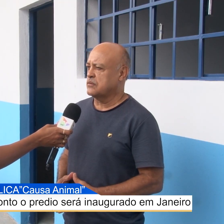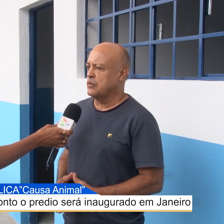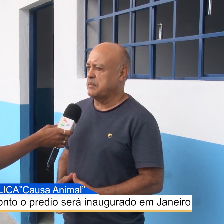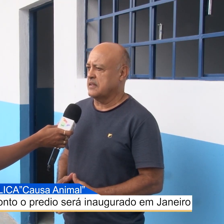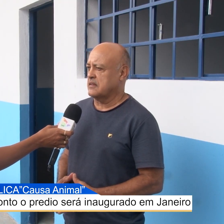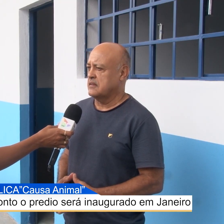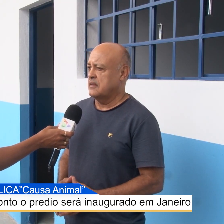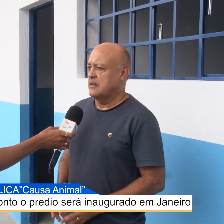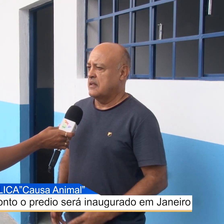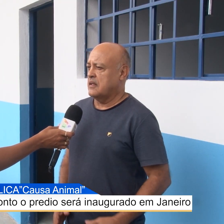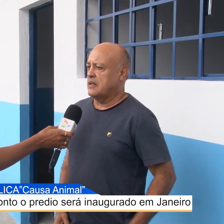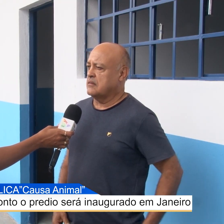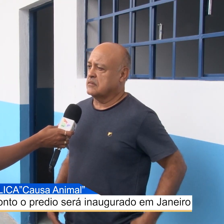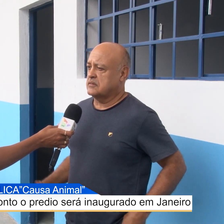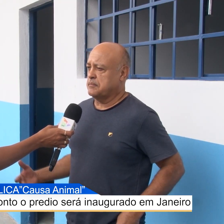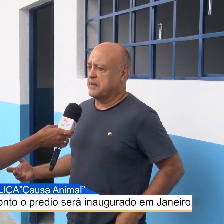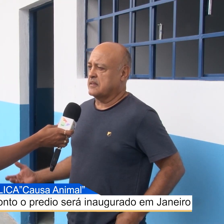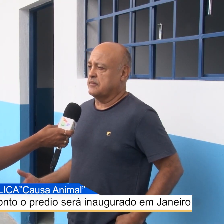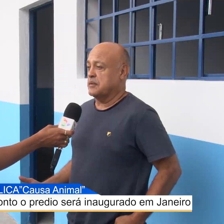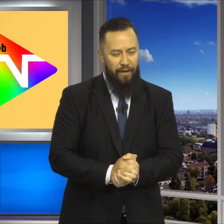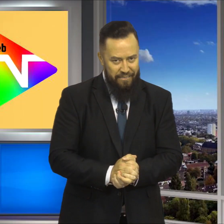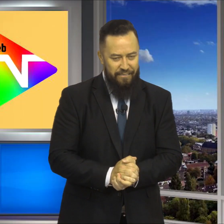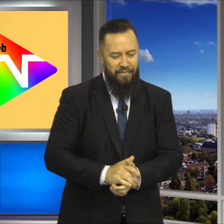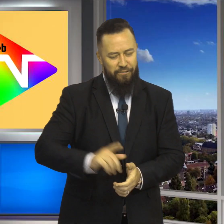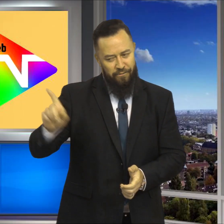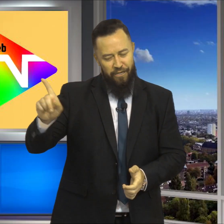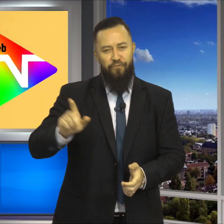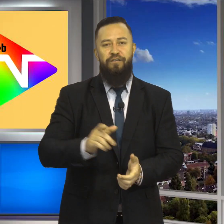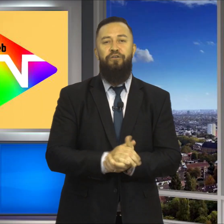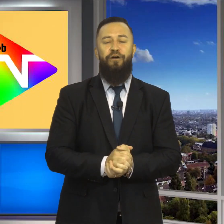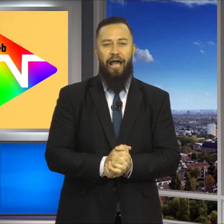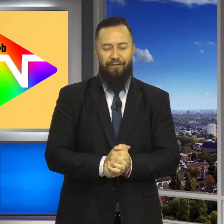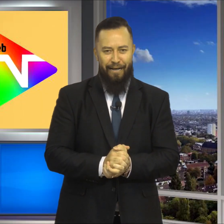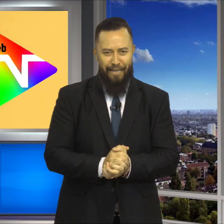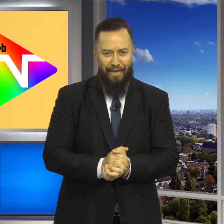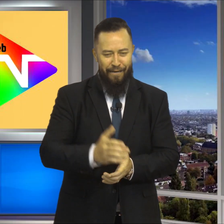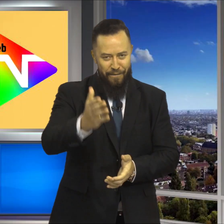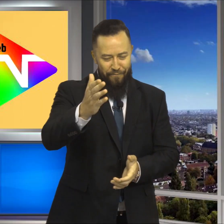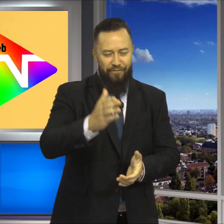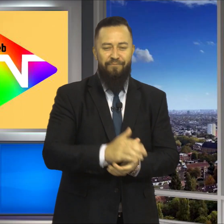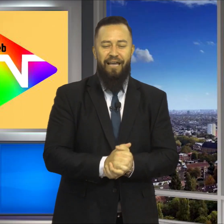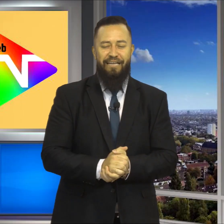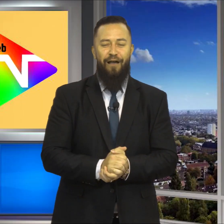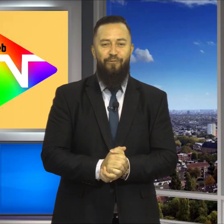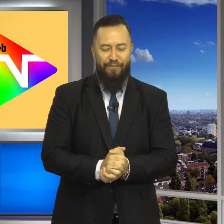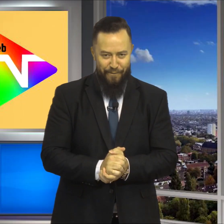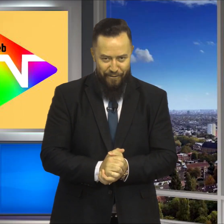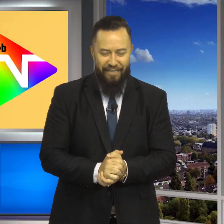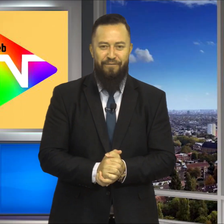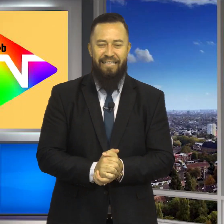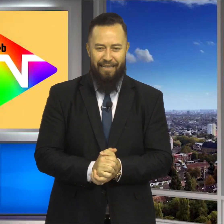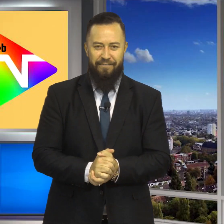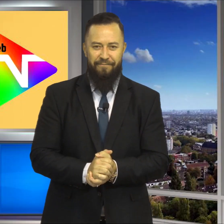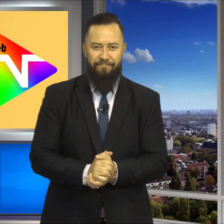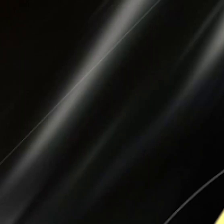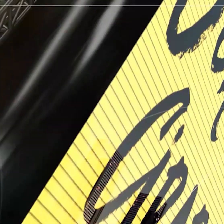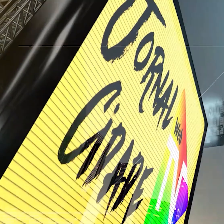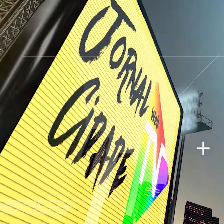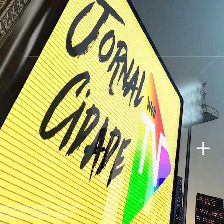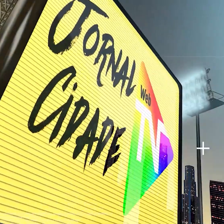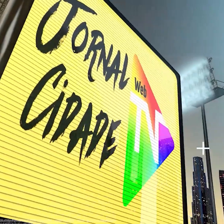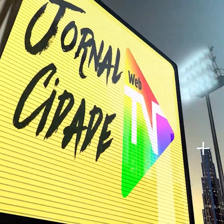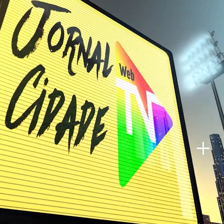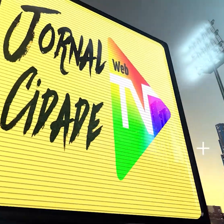será inaugurado em janeiro de 2024. Mas antes disso, eu vou ali só trocar a água da caneca. Voltamos já com o seu Jornal Cidade.